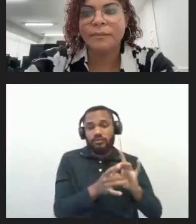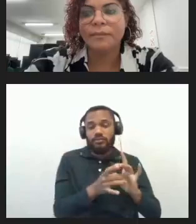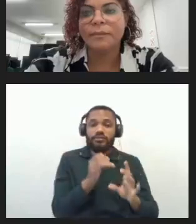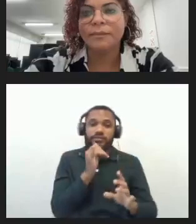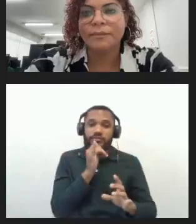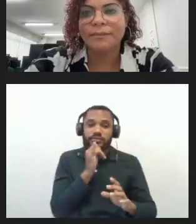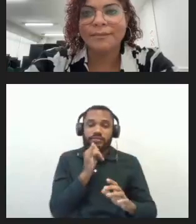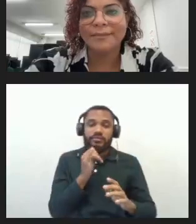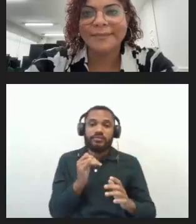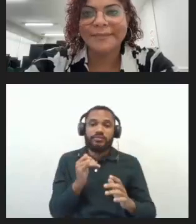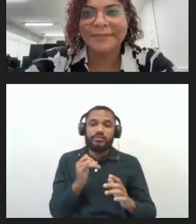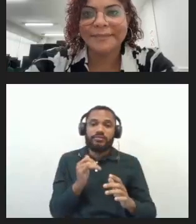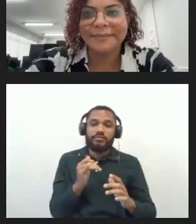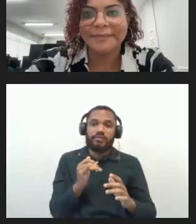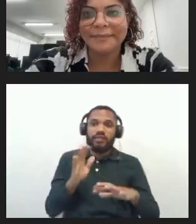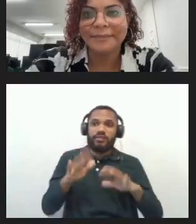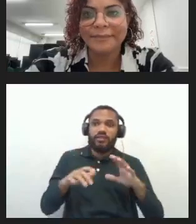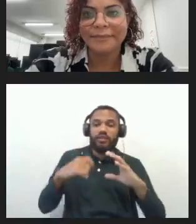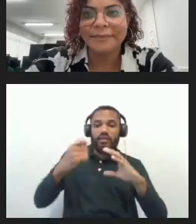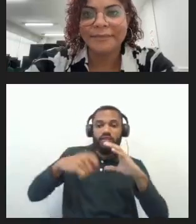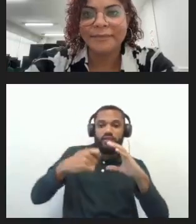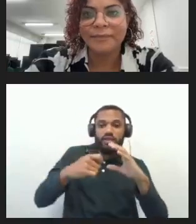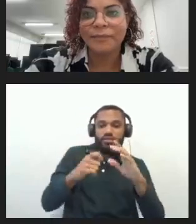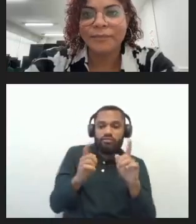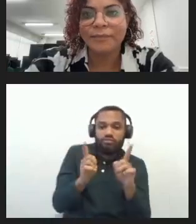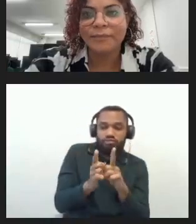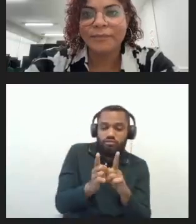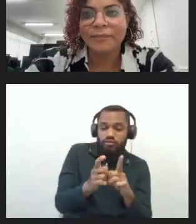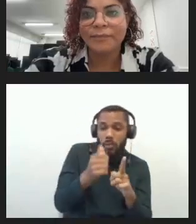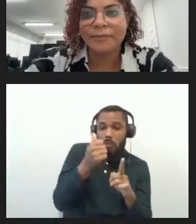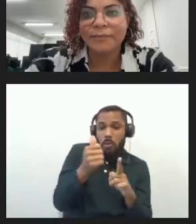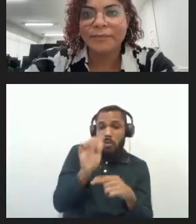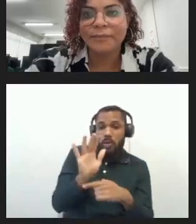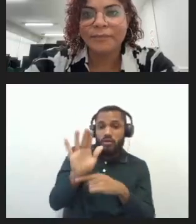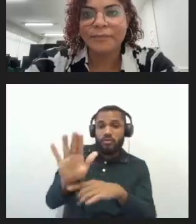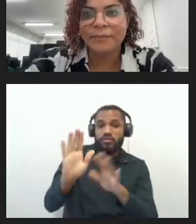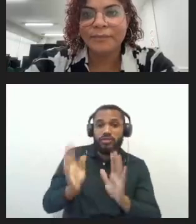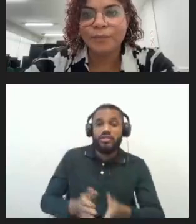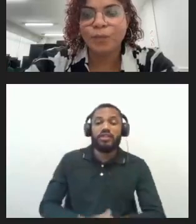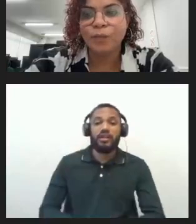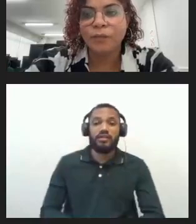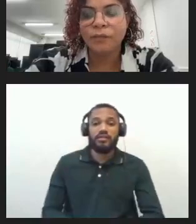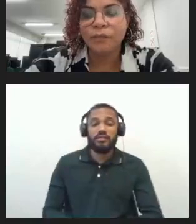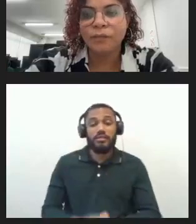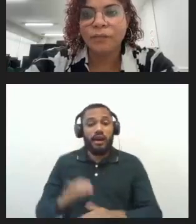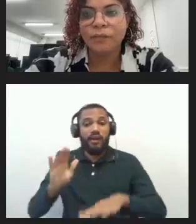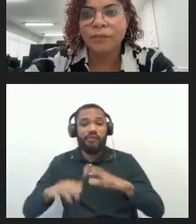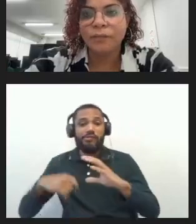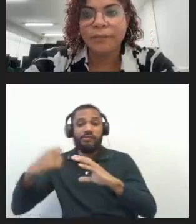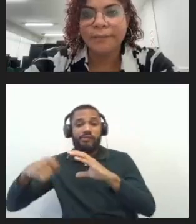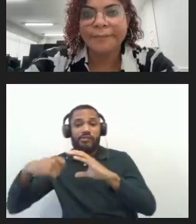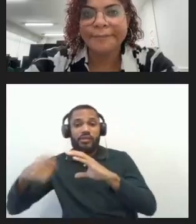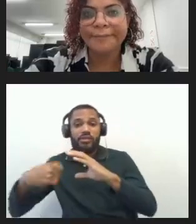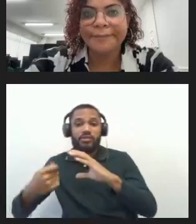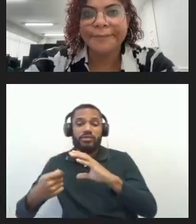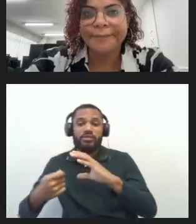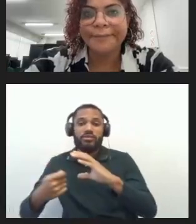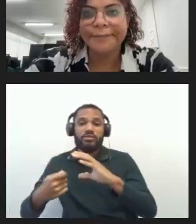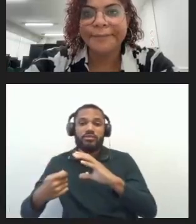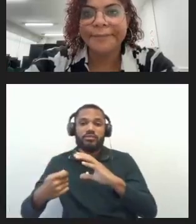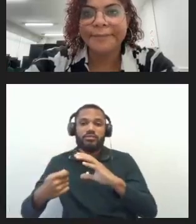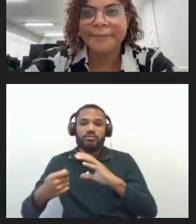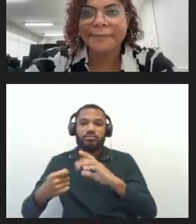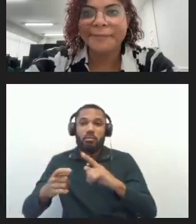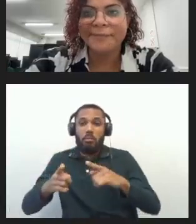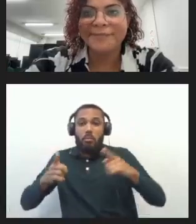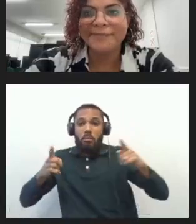vídeo de X tempo já supre a necessidade ali que a gente precisa. Às vezes um vídeo com 2